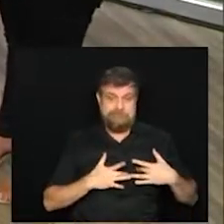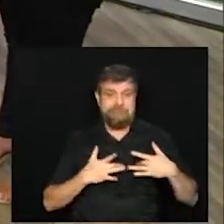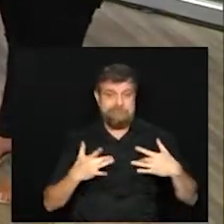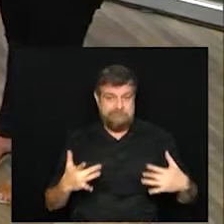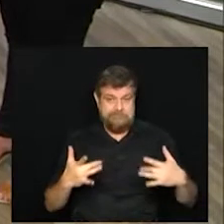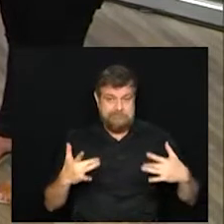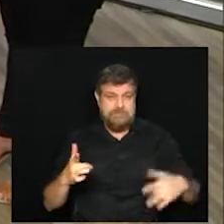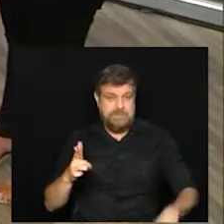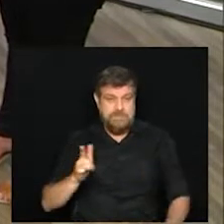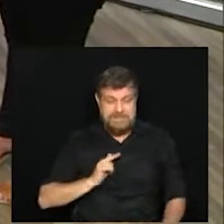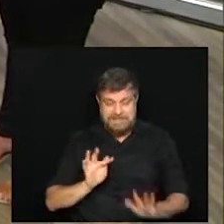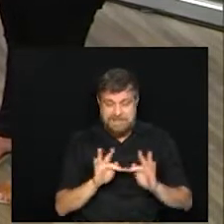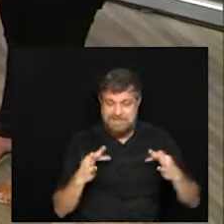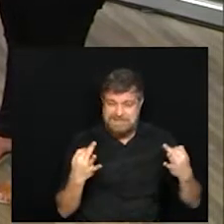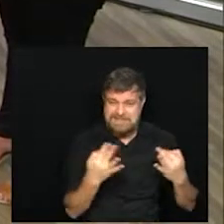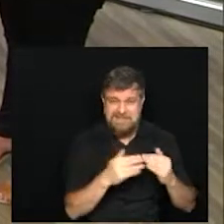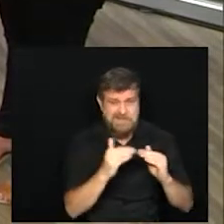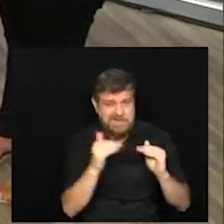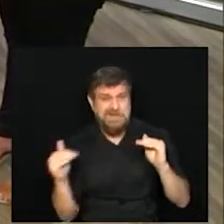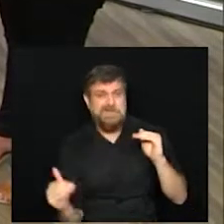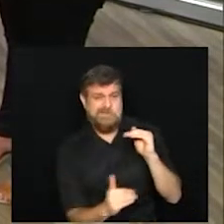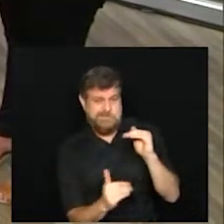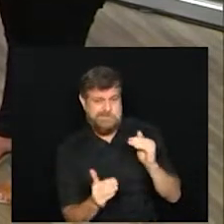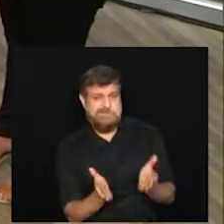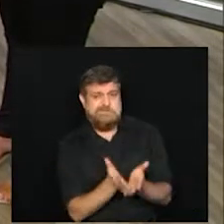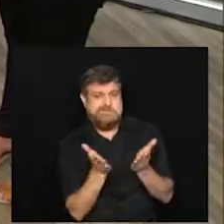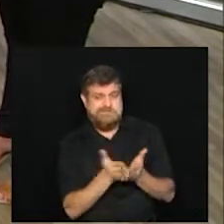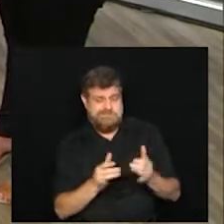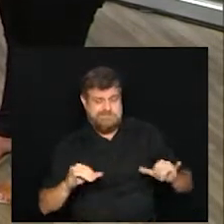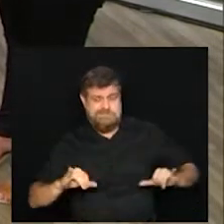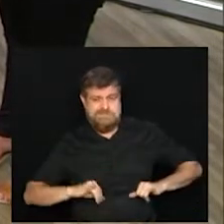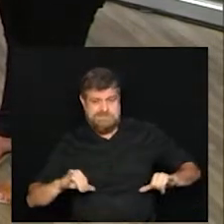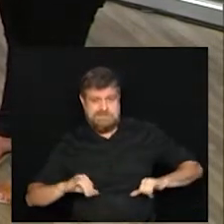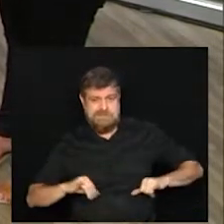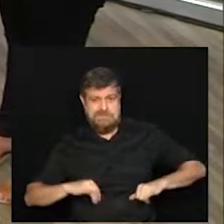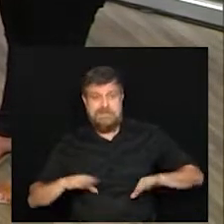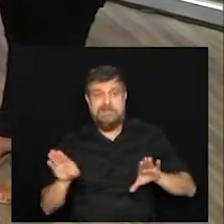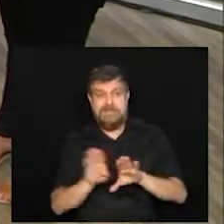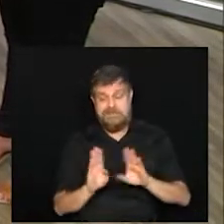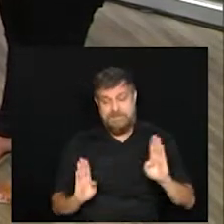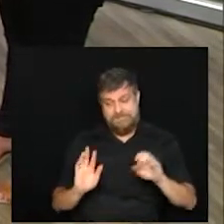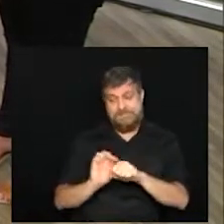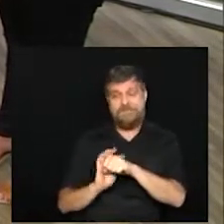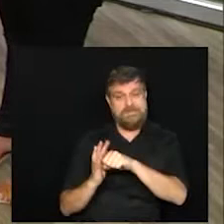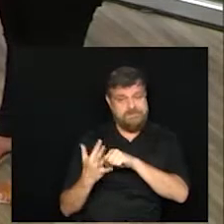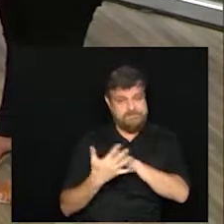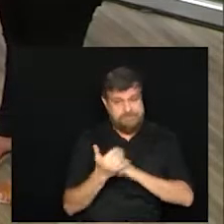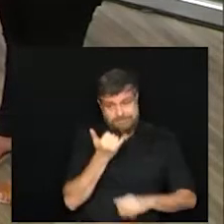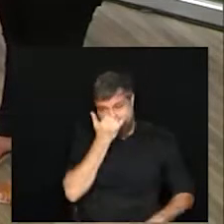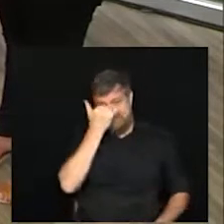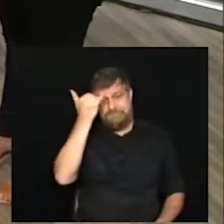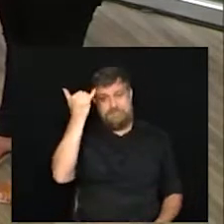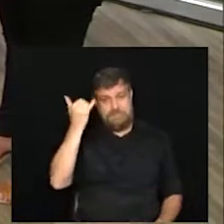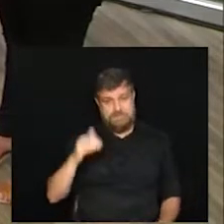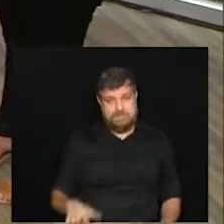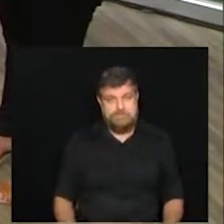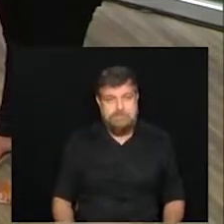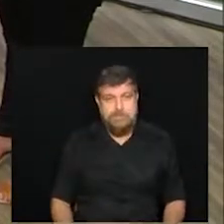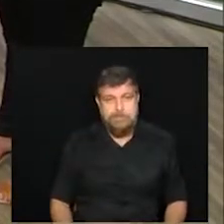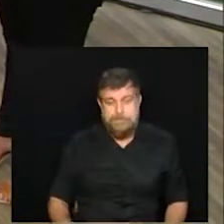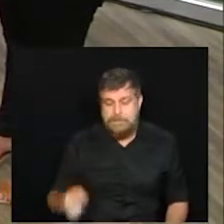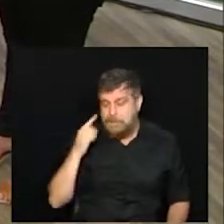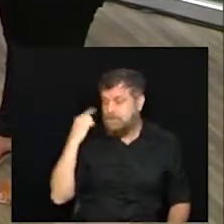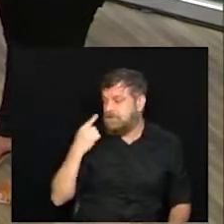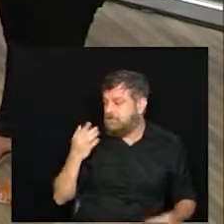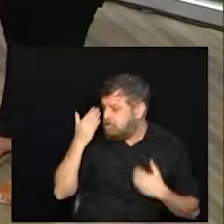com inúmeras famílias em situação de vulnerabilidade social, também por conta da pandemia da Covid-19. Mina Abreu,